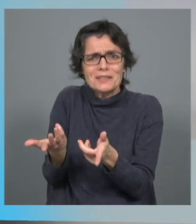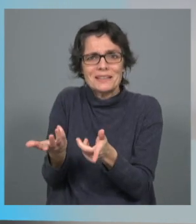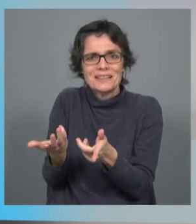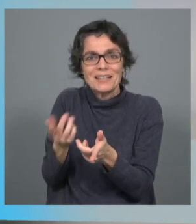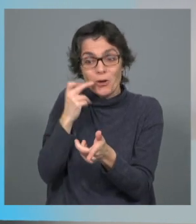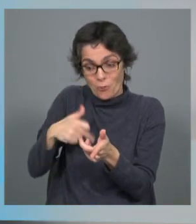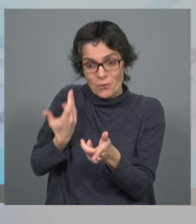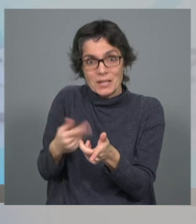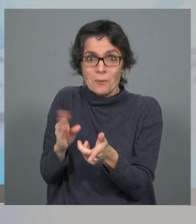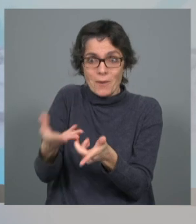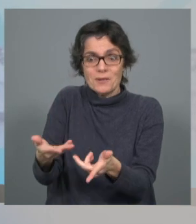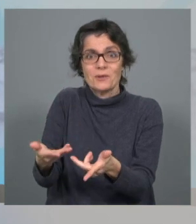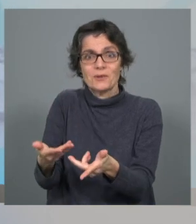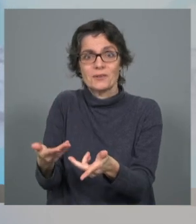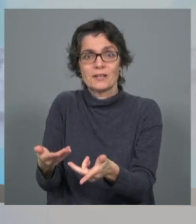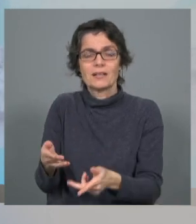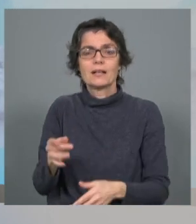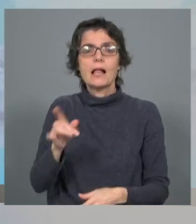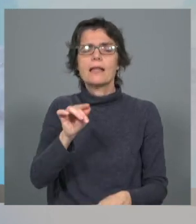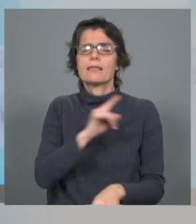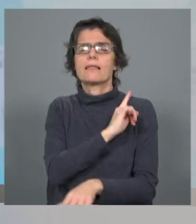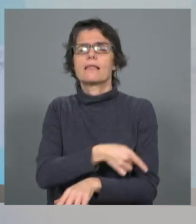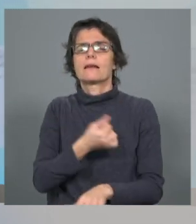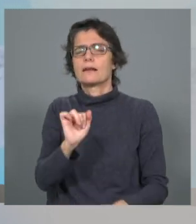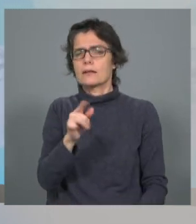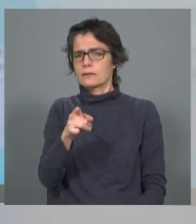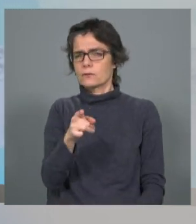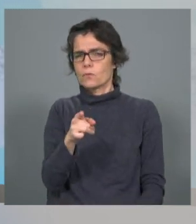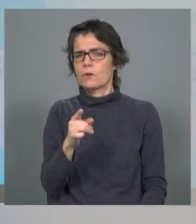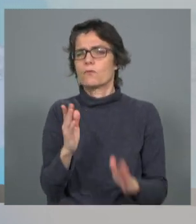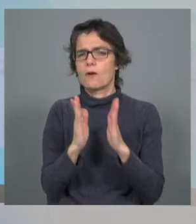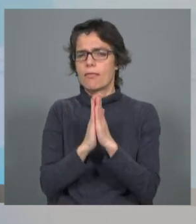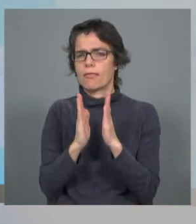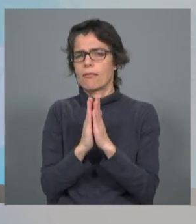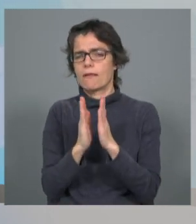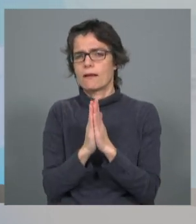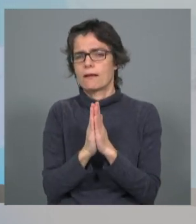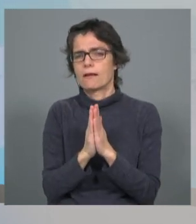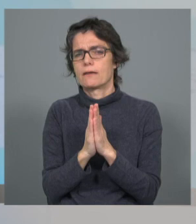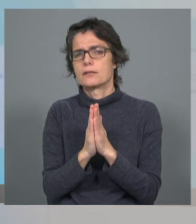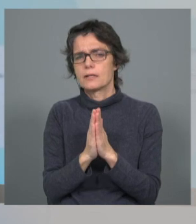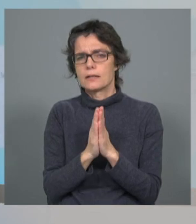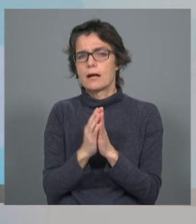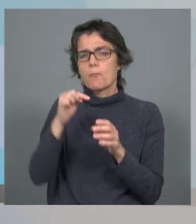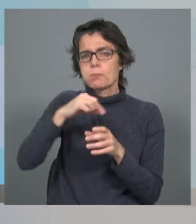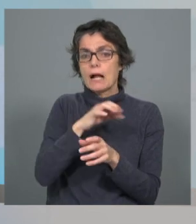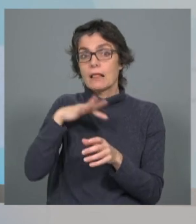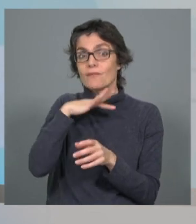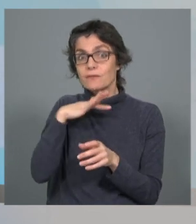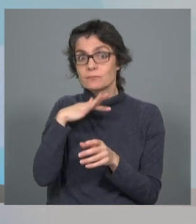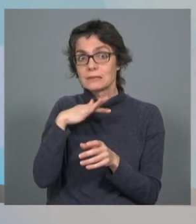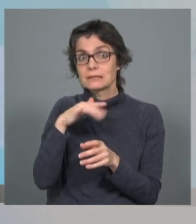E Romão já apontou essa potencialidade da igreja doméstica como espaço para uma vivência muito própria e